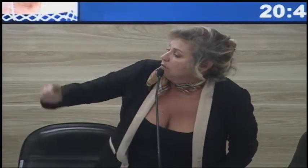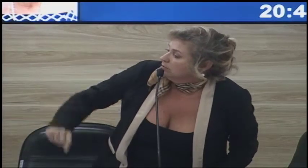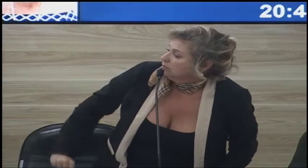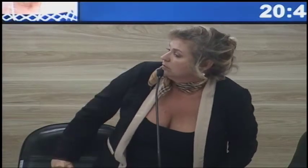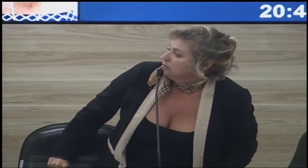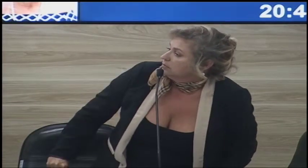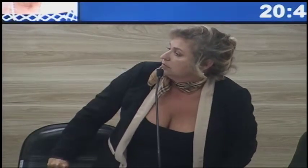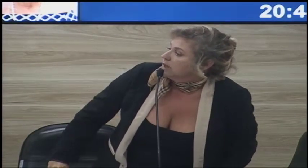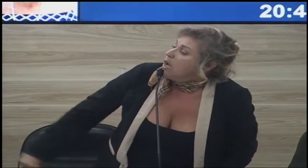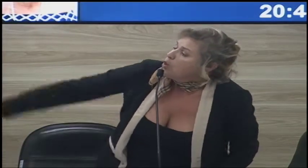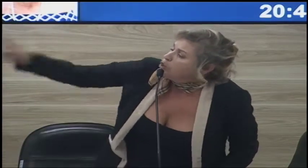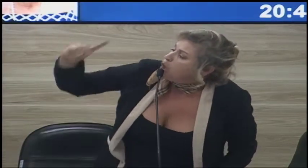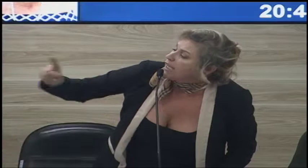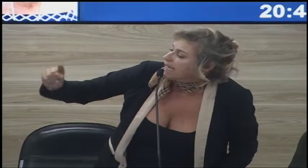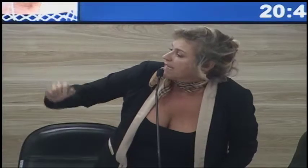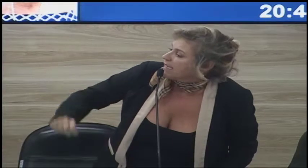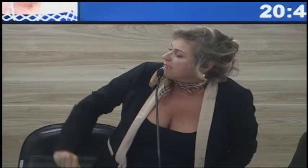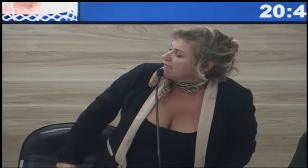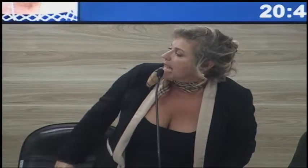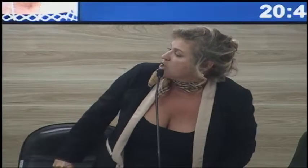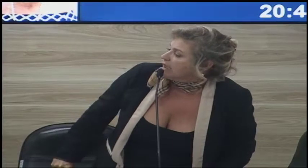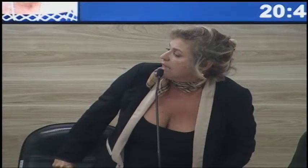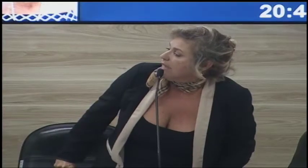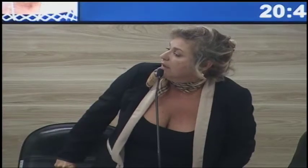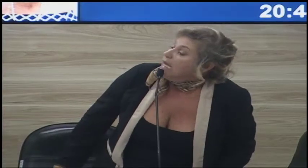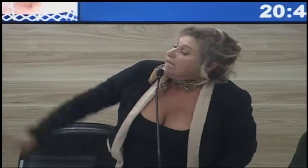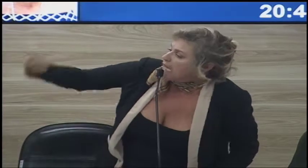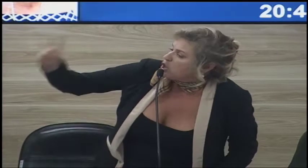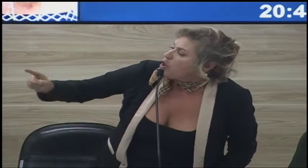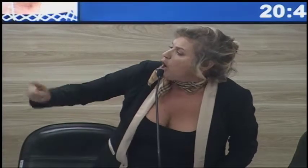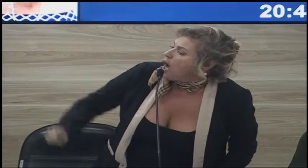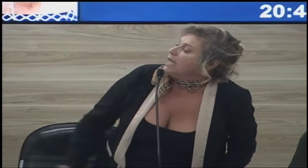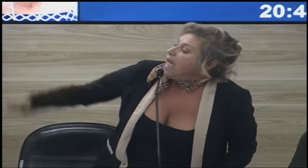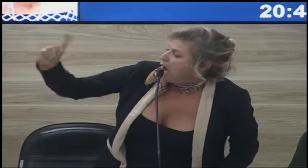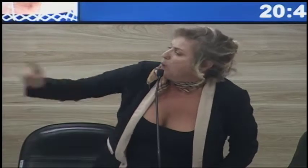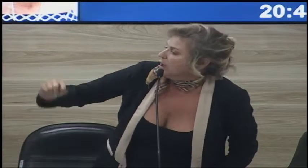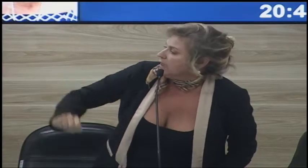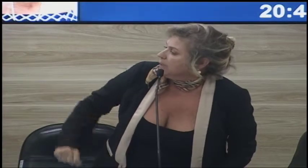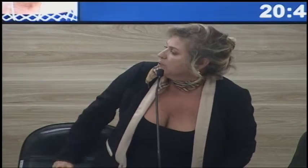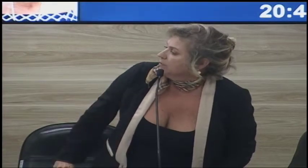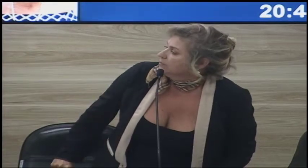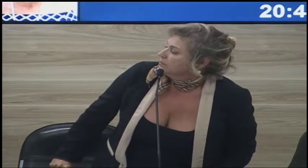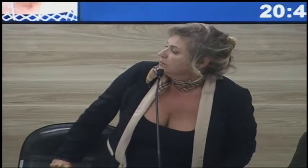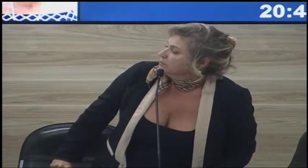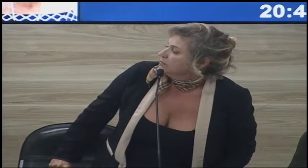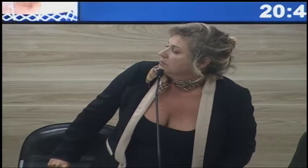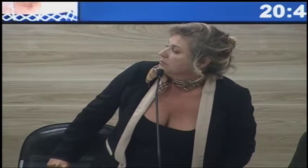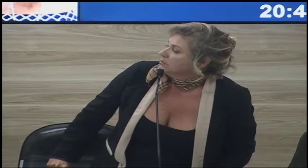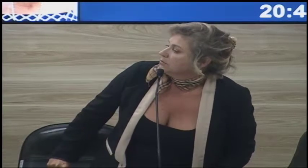Civil, com toda a necessidade que tem, quem socorre é o município.